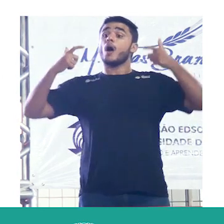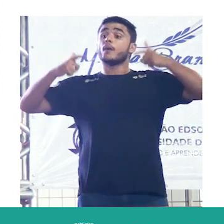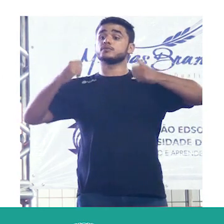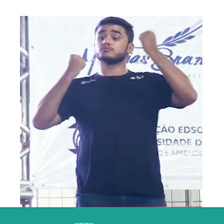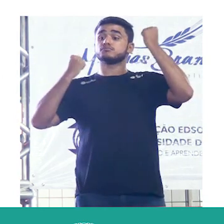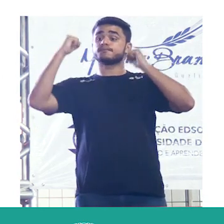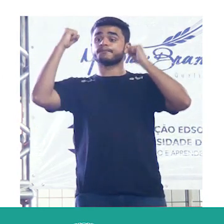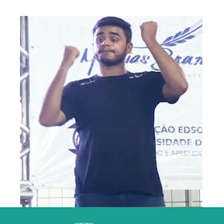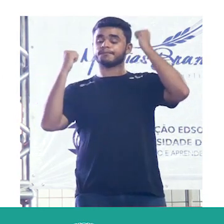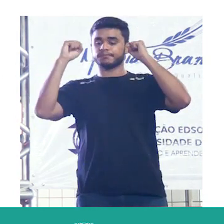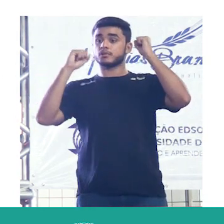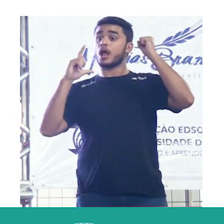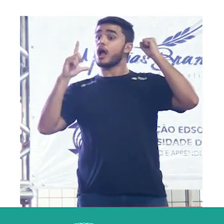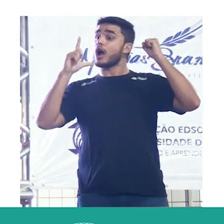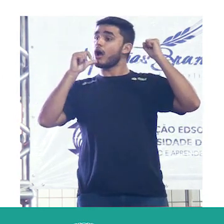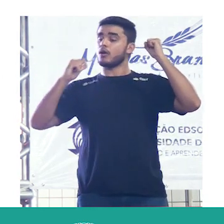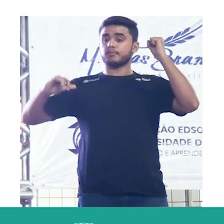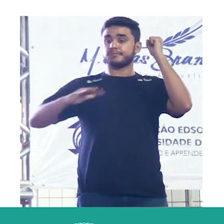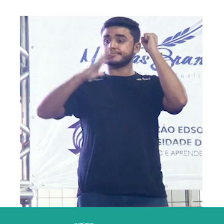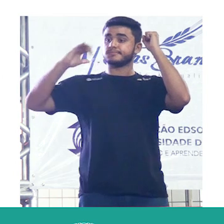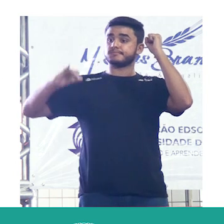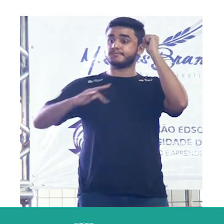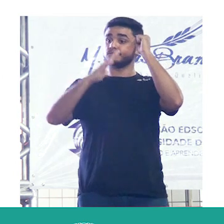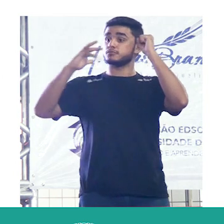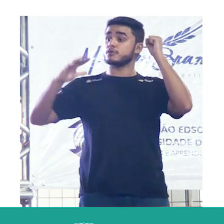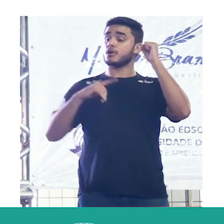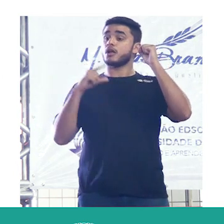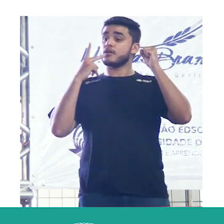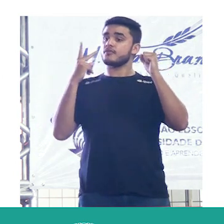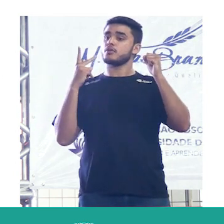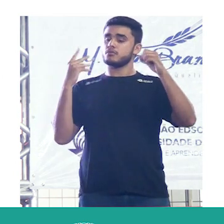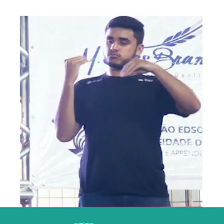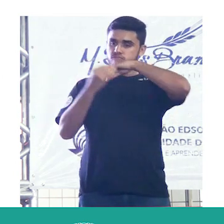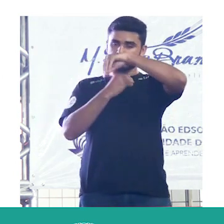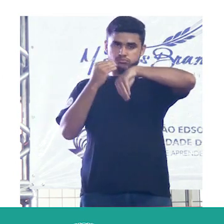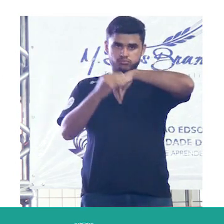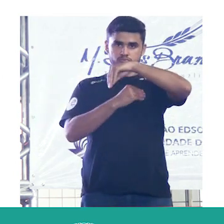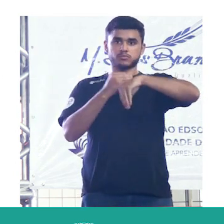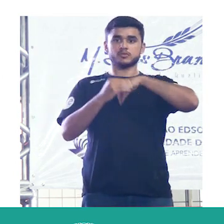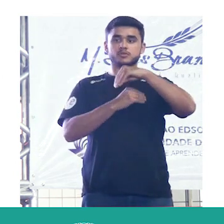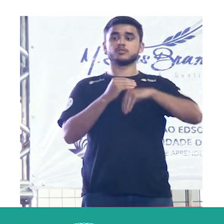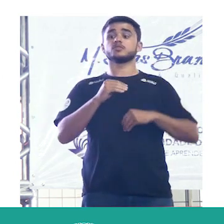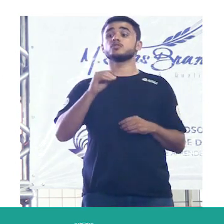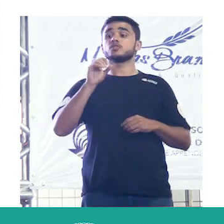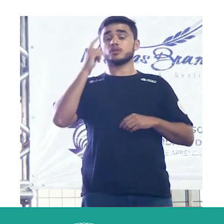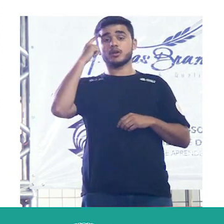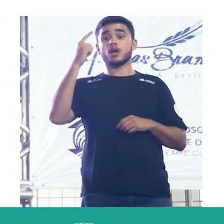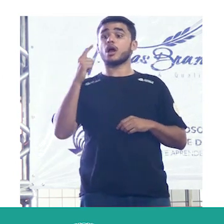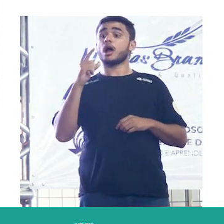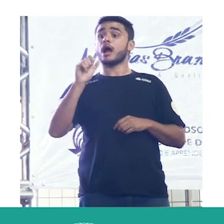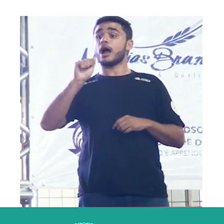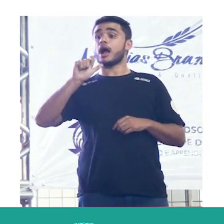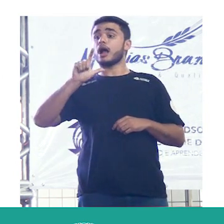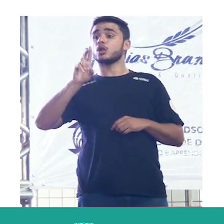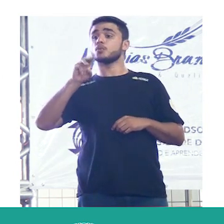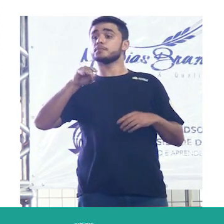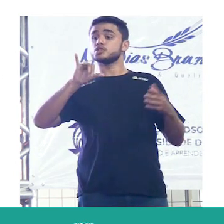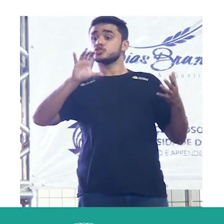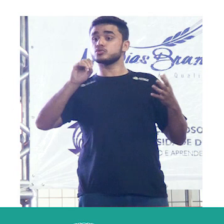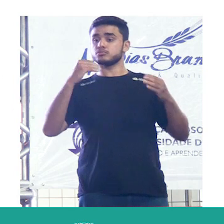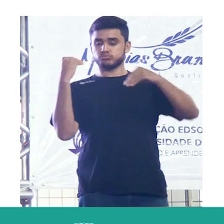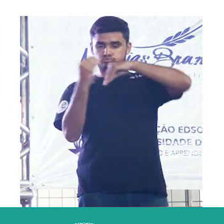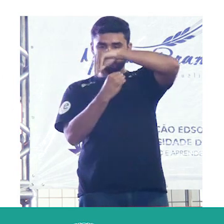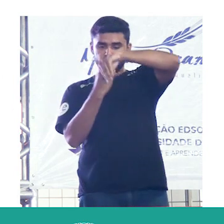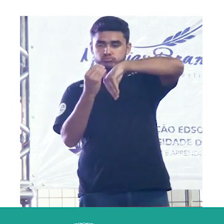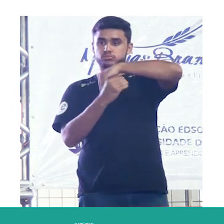onde hidróxido de cálcio em excesso e sulfato de alumínio são adicionados em um tanque para formar sulfato de cálcio e hidróxido de alumínio. Esse